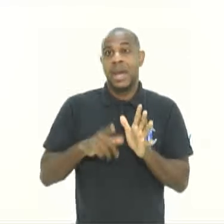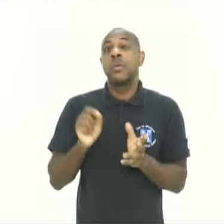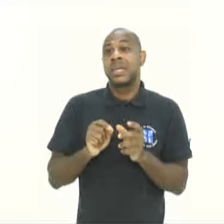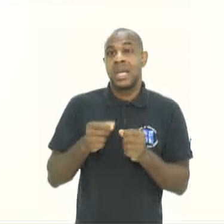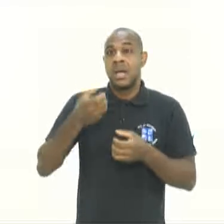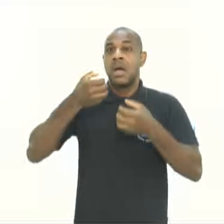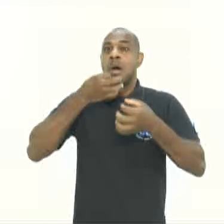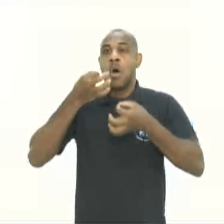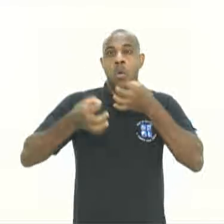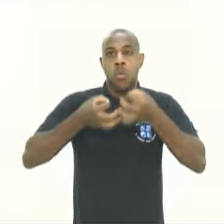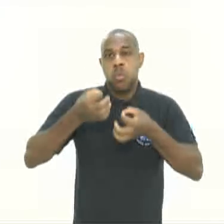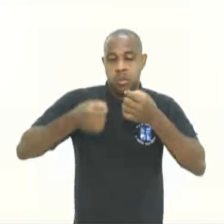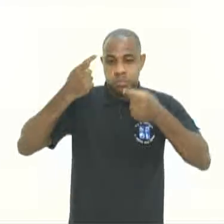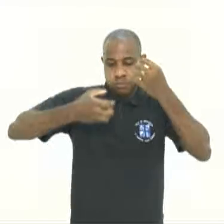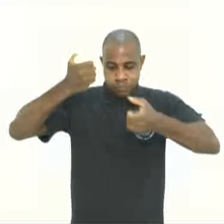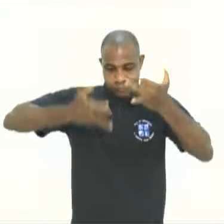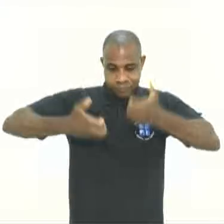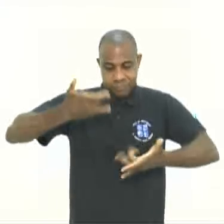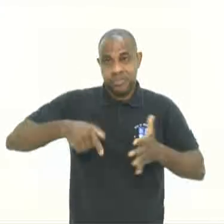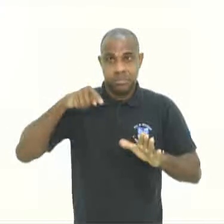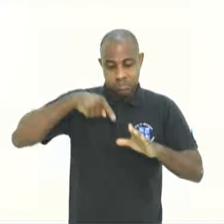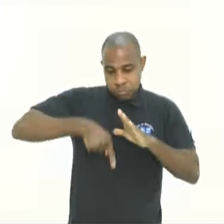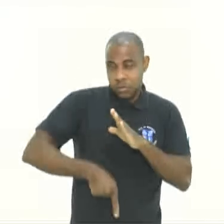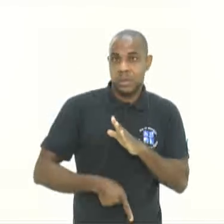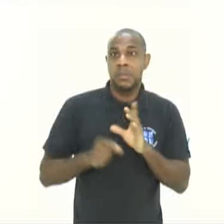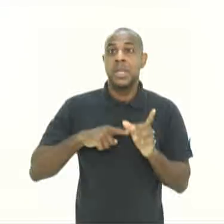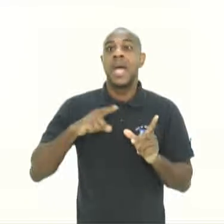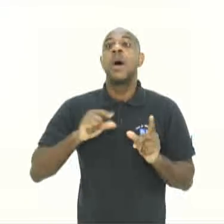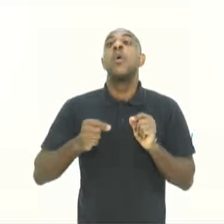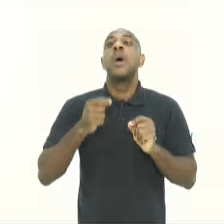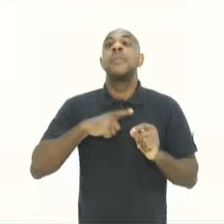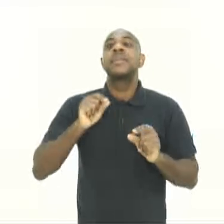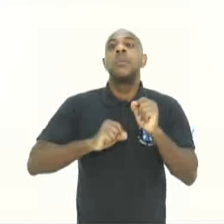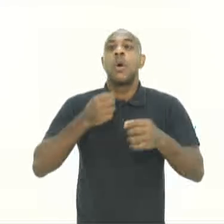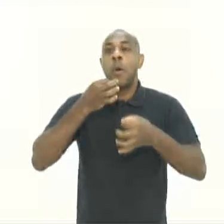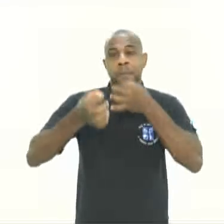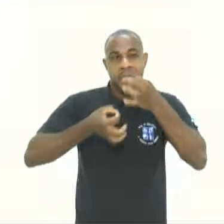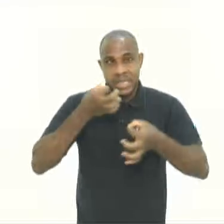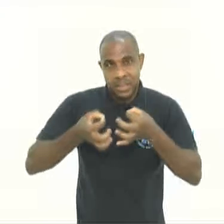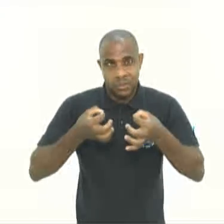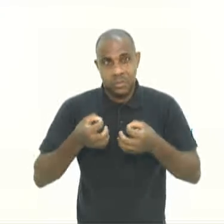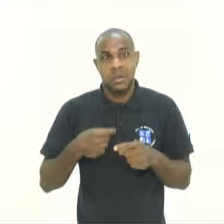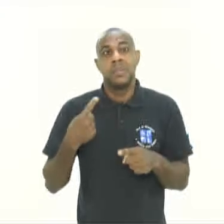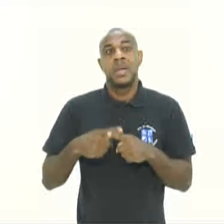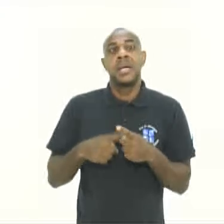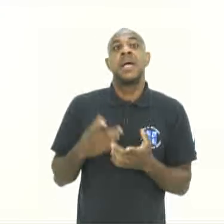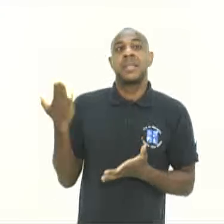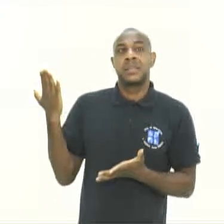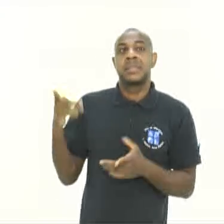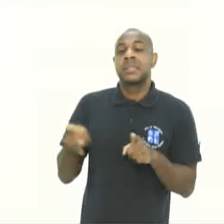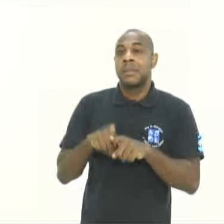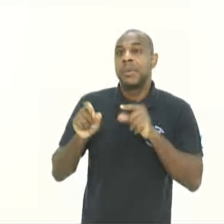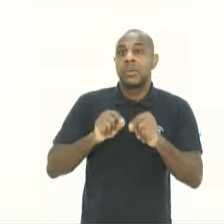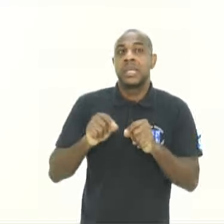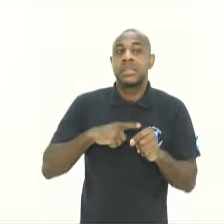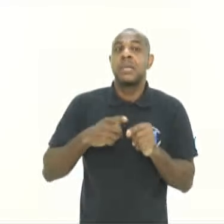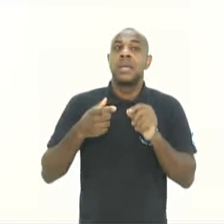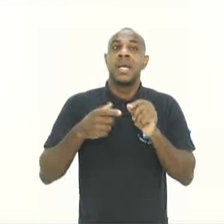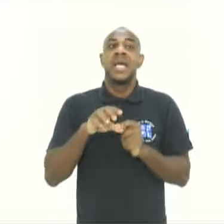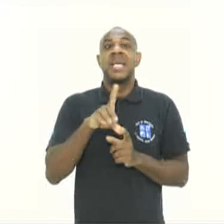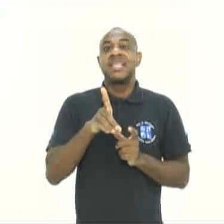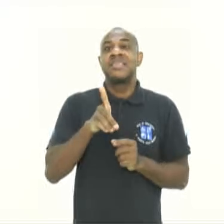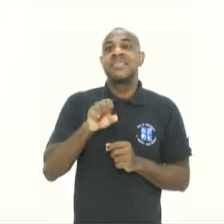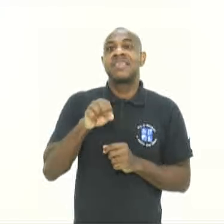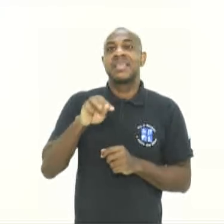argumentativo porque defende uma tese, uma opinião. E é dissertativo porque utiliza explicações